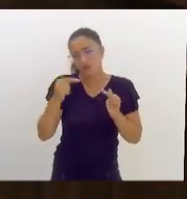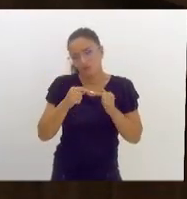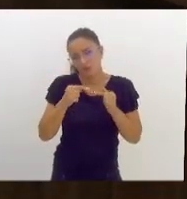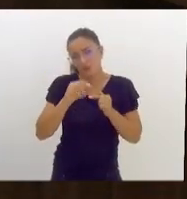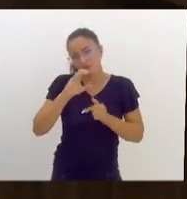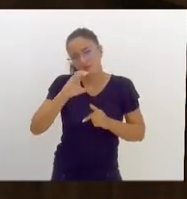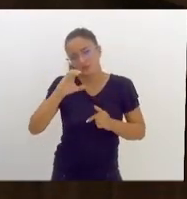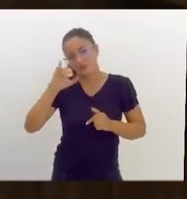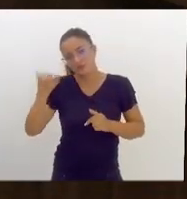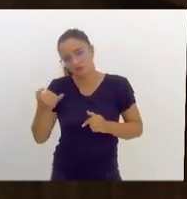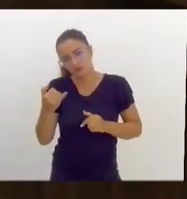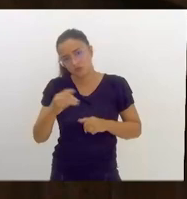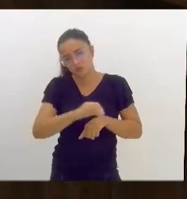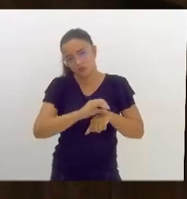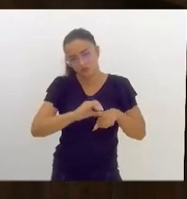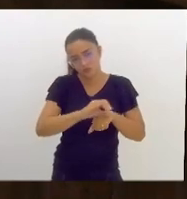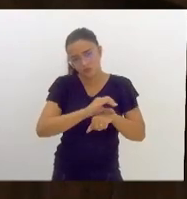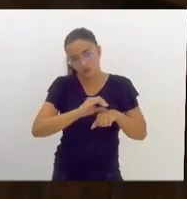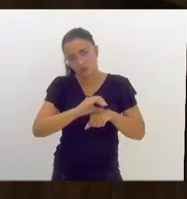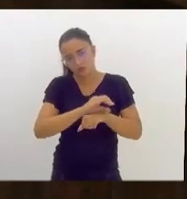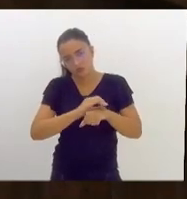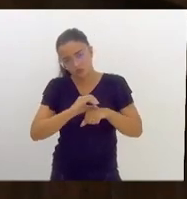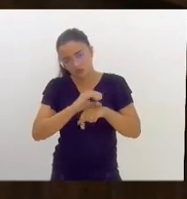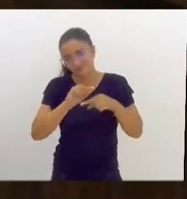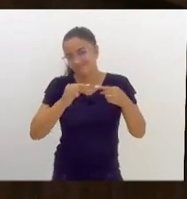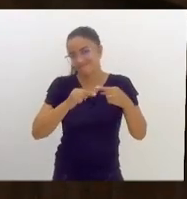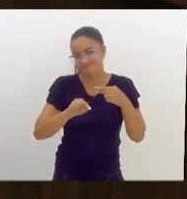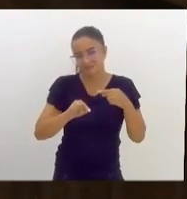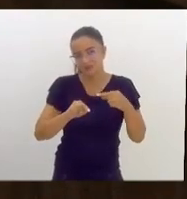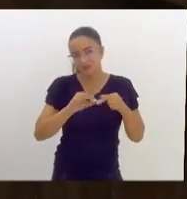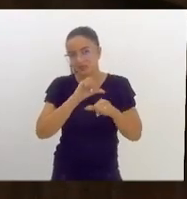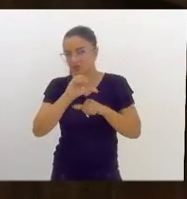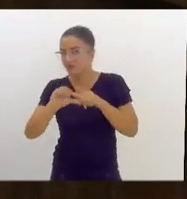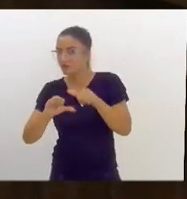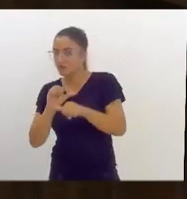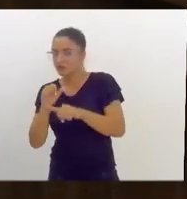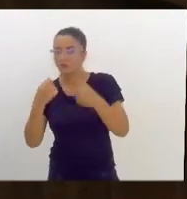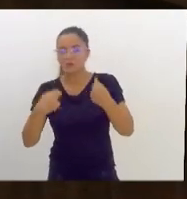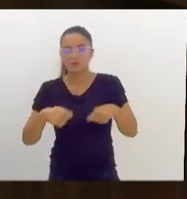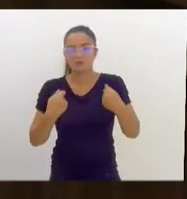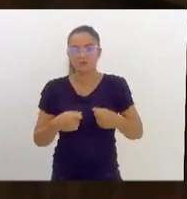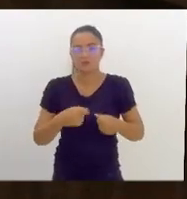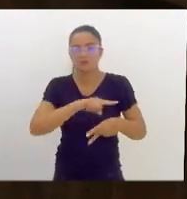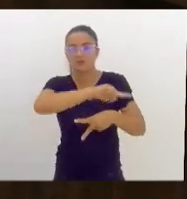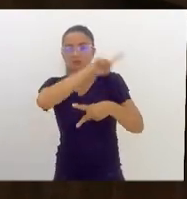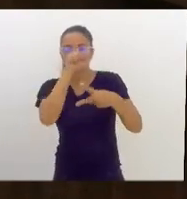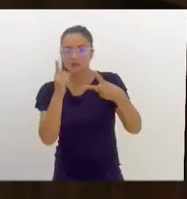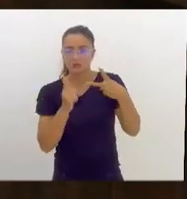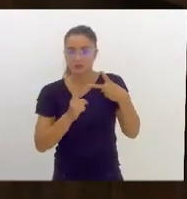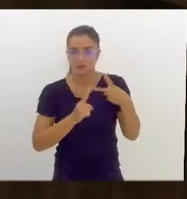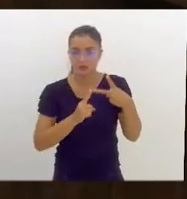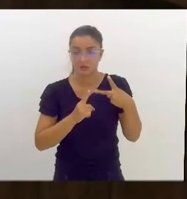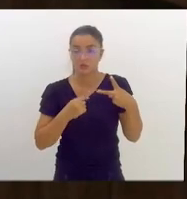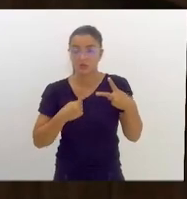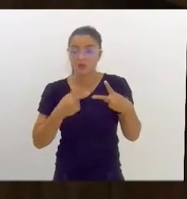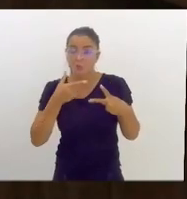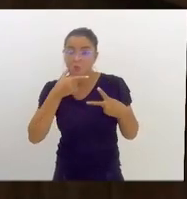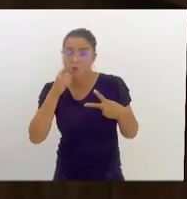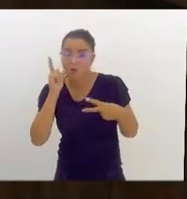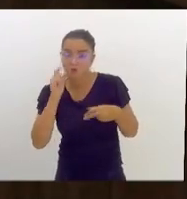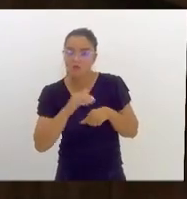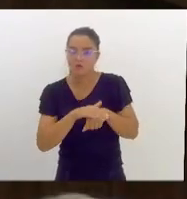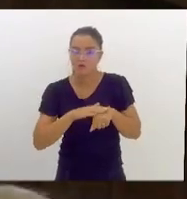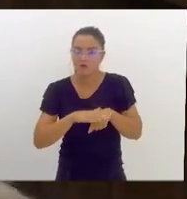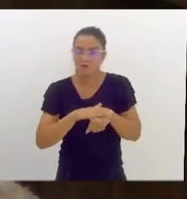Inconstitucionalidade transformando em Tio. A segunda hipótese, que eu tinha conversado no telefone ontem com o deputado